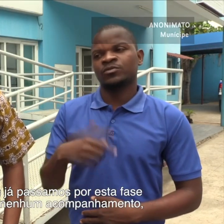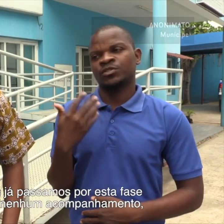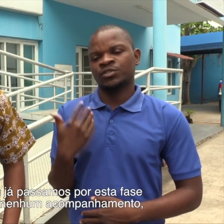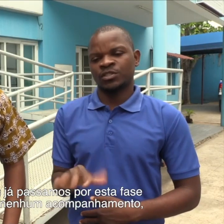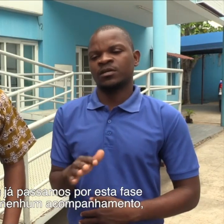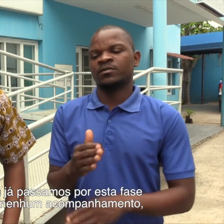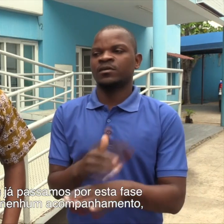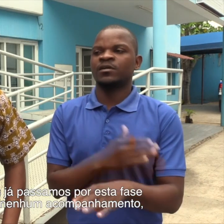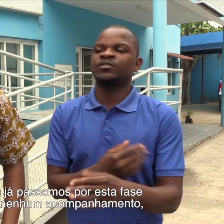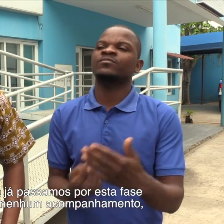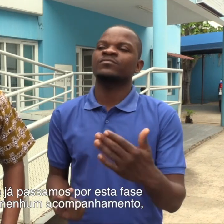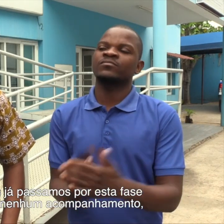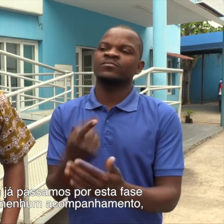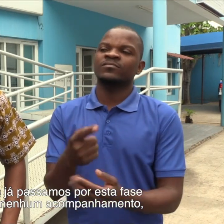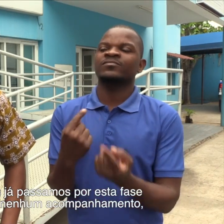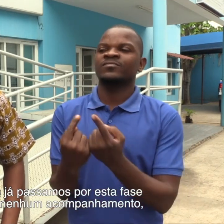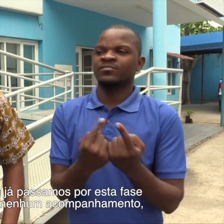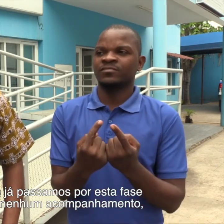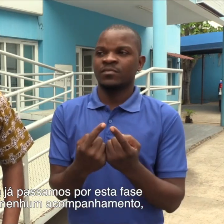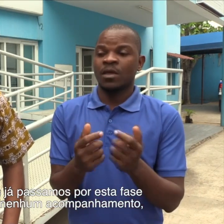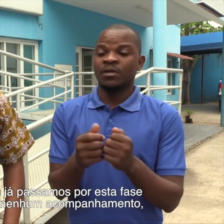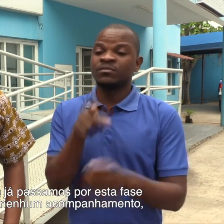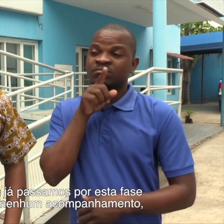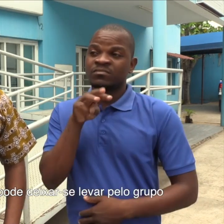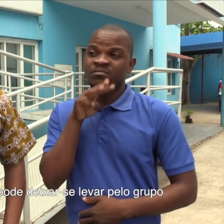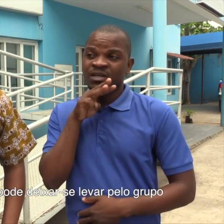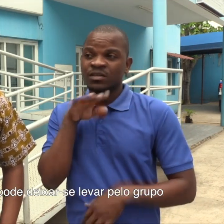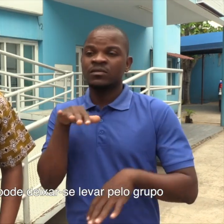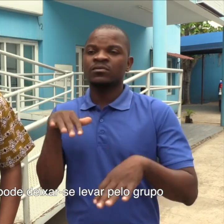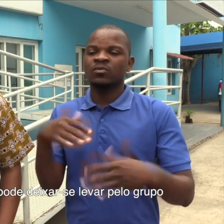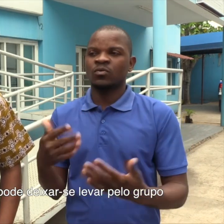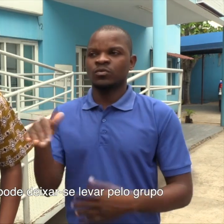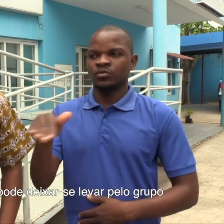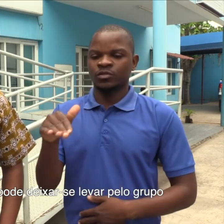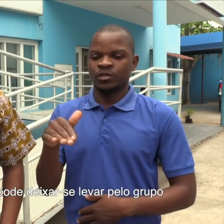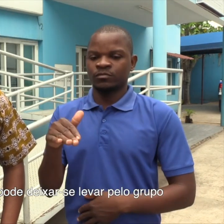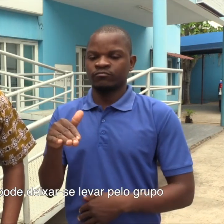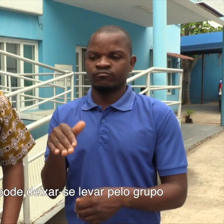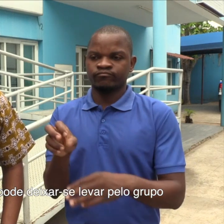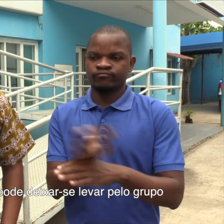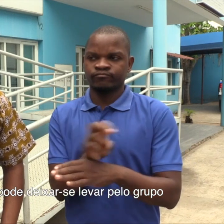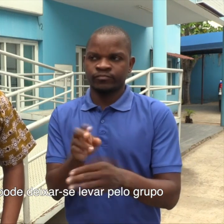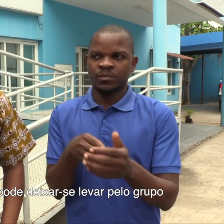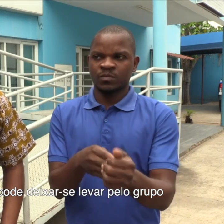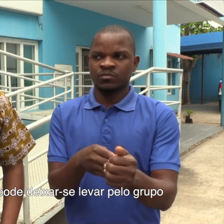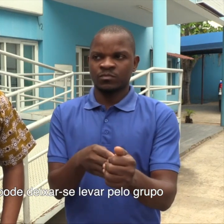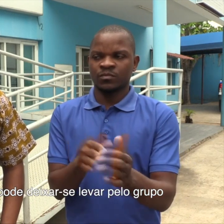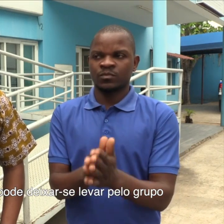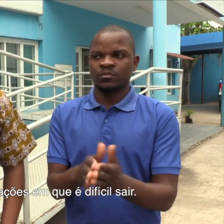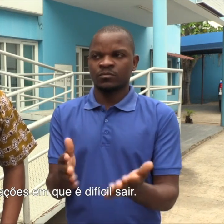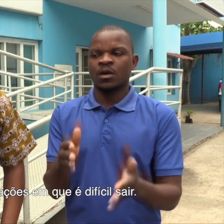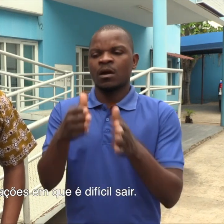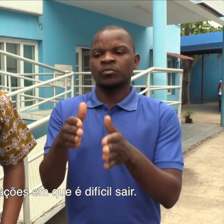fase, e que se não há nenhum acompanhamento, facilmente a pessoa pode se deixar levar pelo